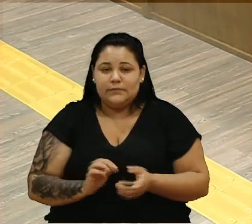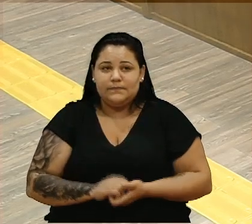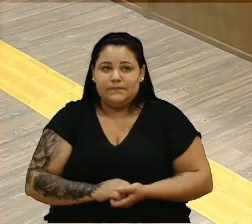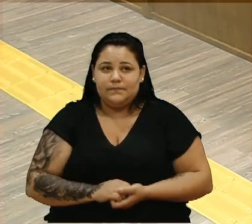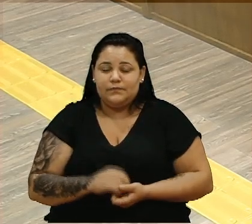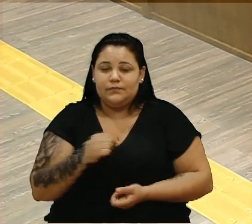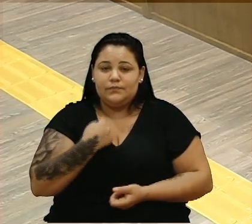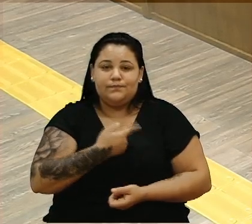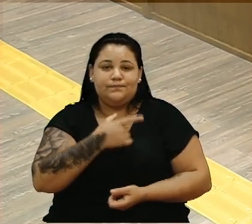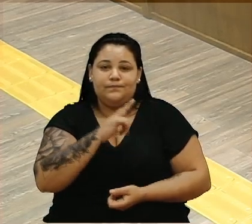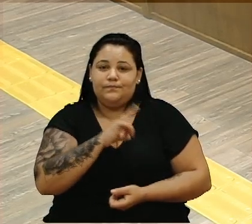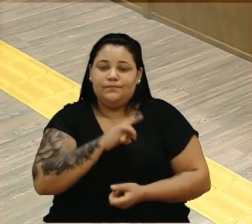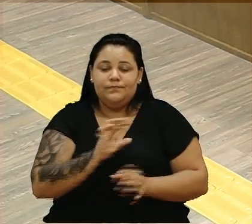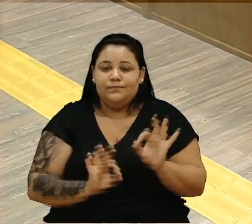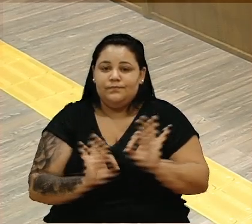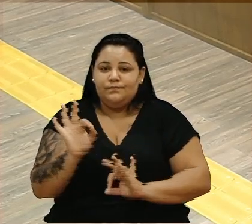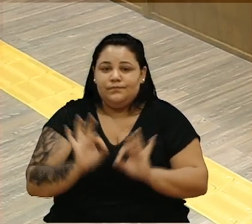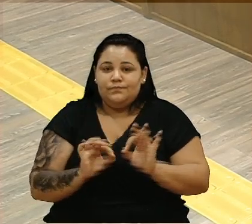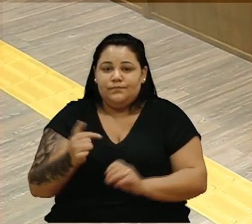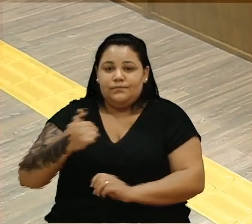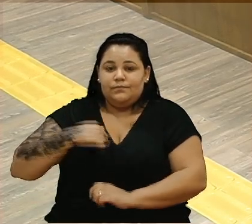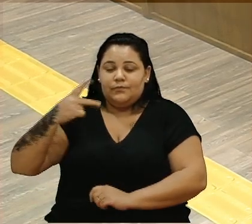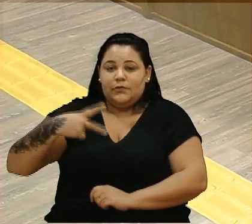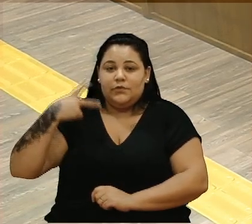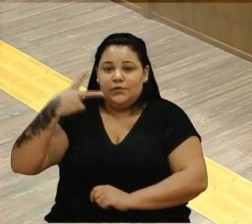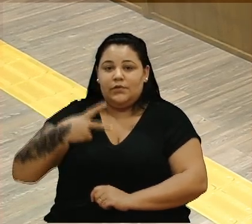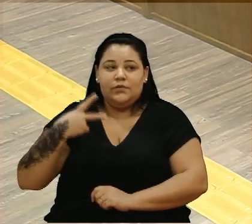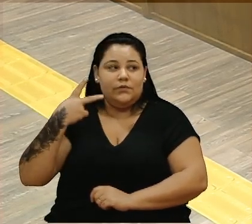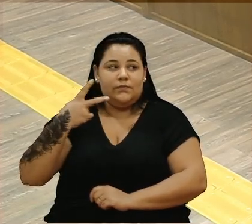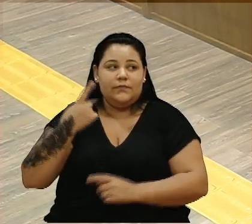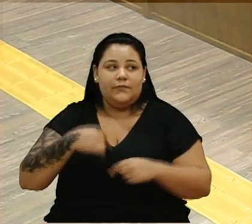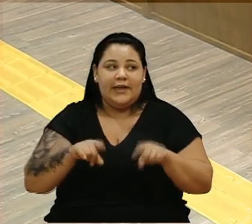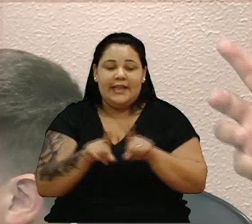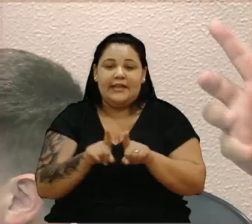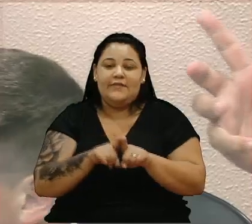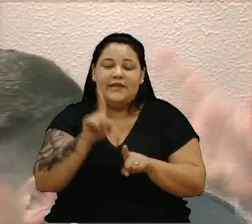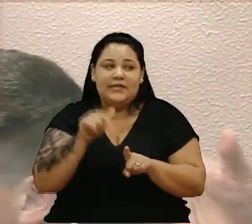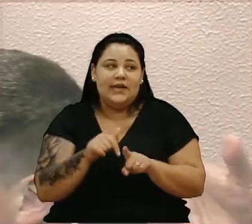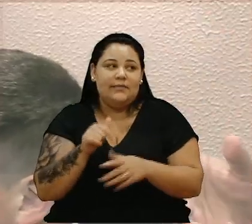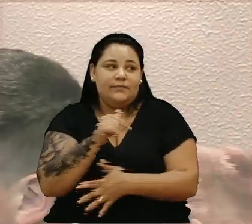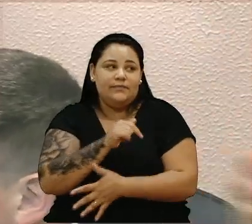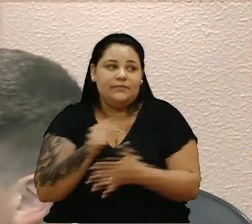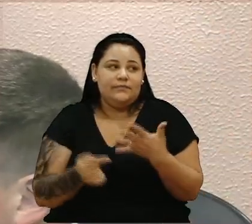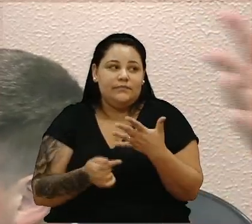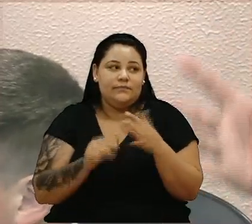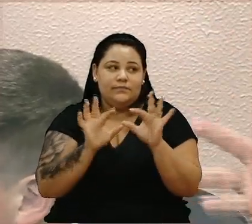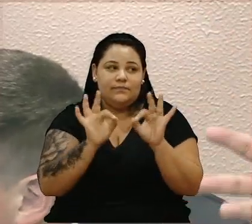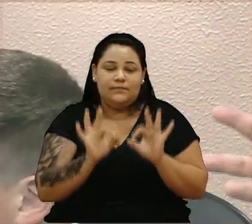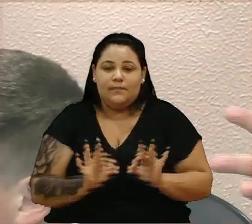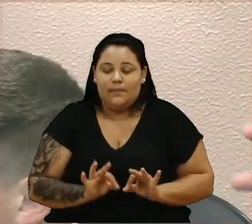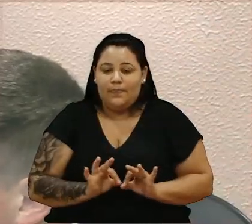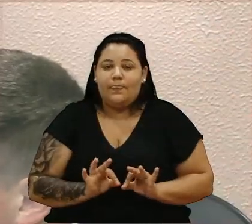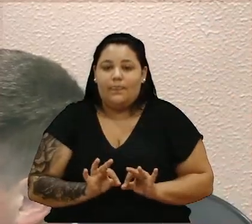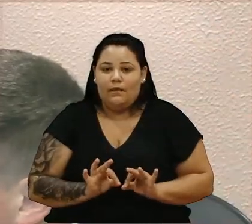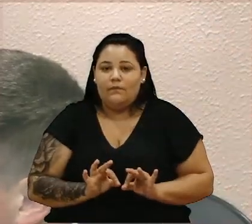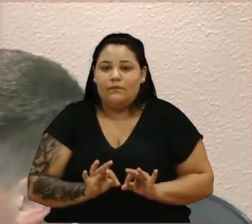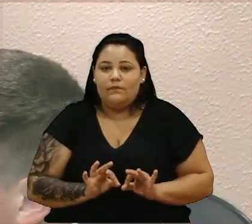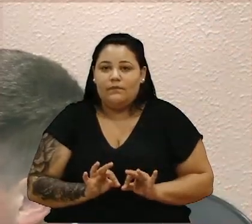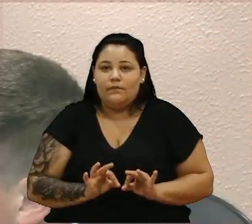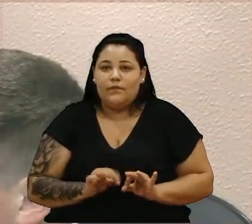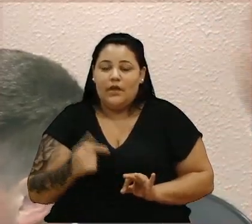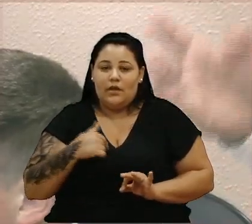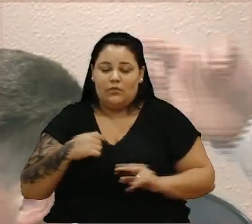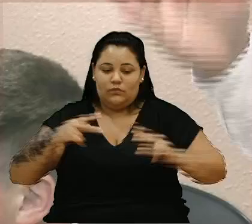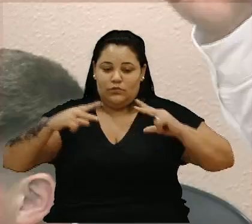Nós tínhamos organizado, eu e o vereador Rafael Bueno, uma série de agendas em Brasília. Eu, em razão de questões pessoais,